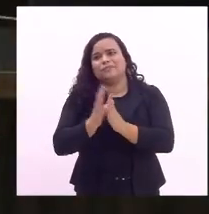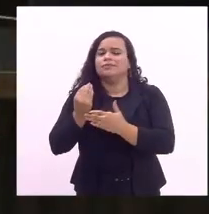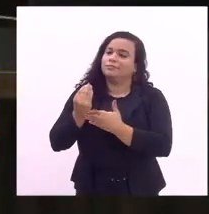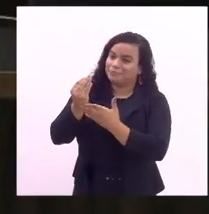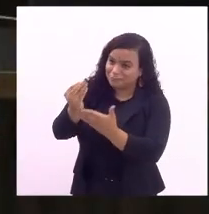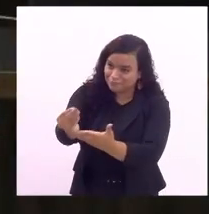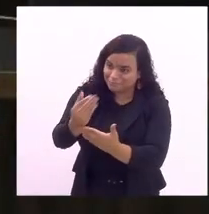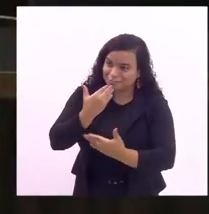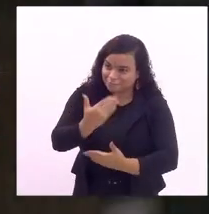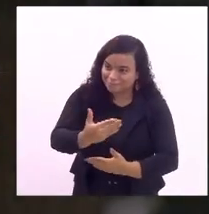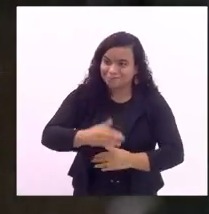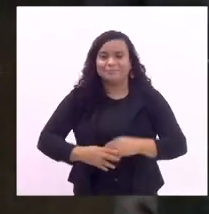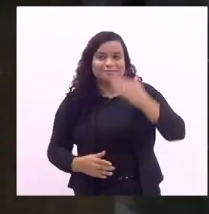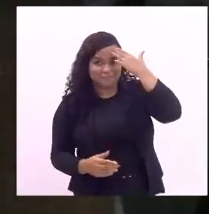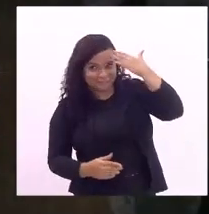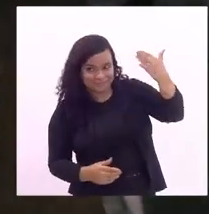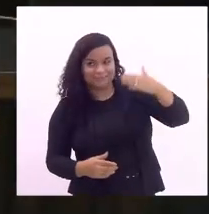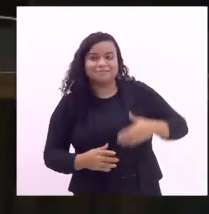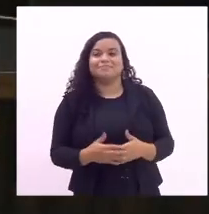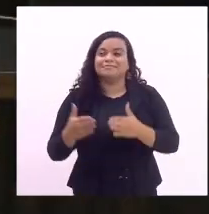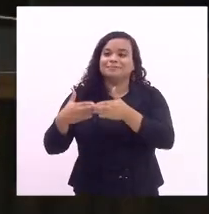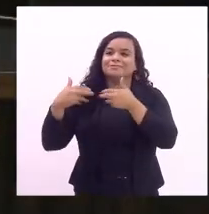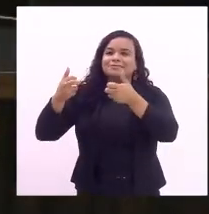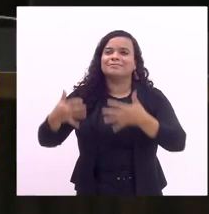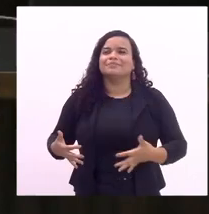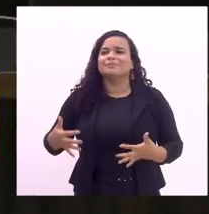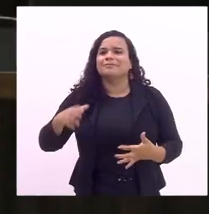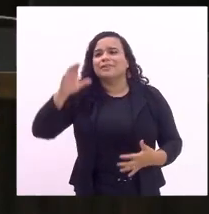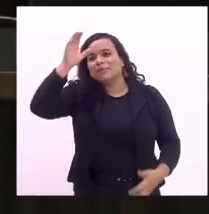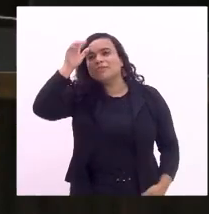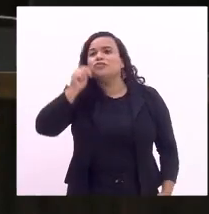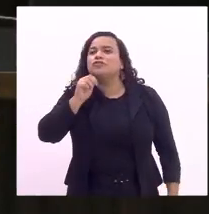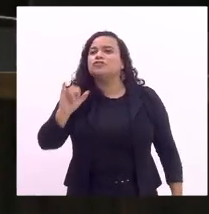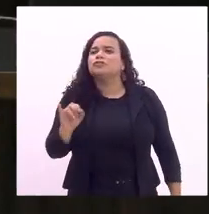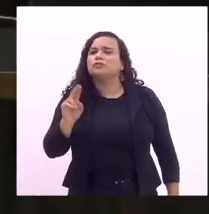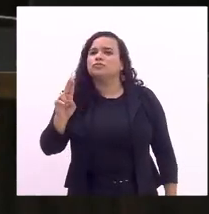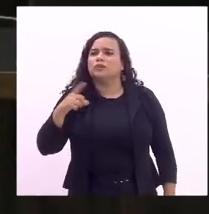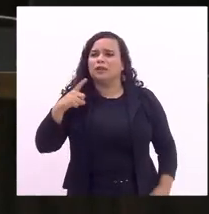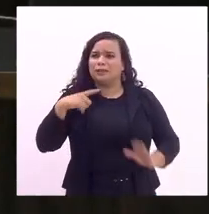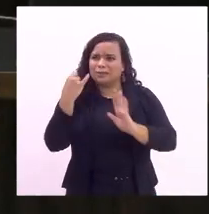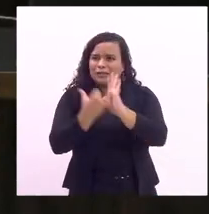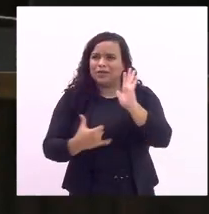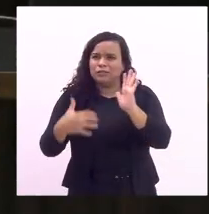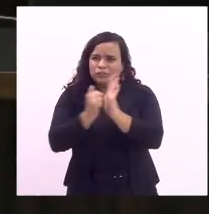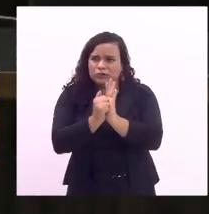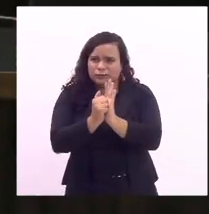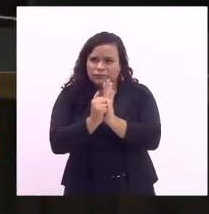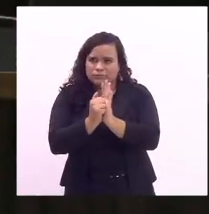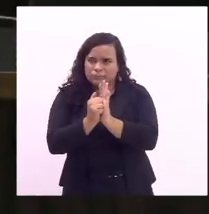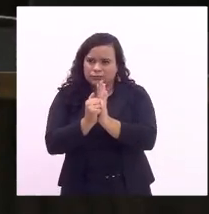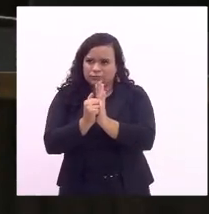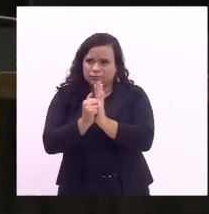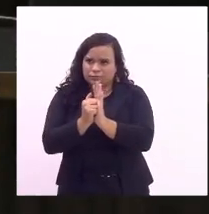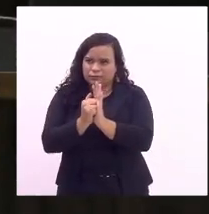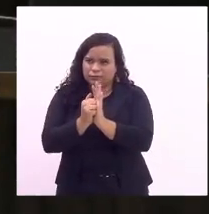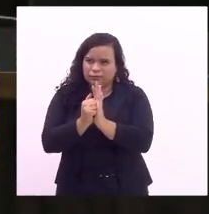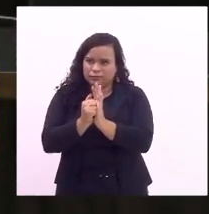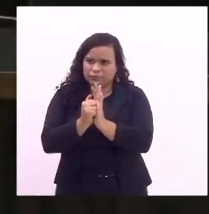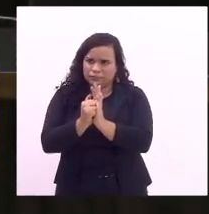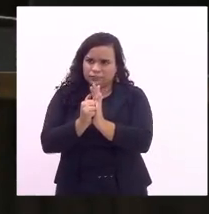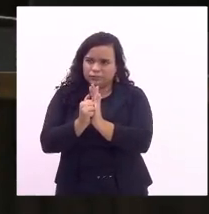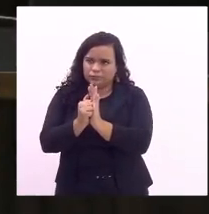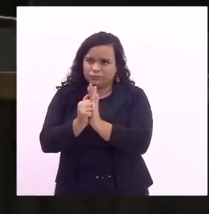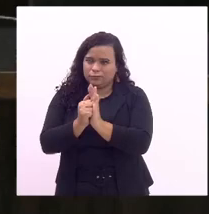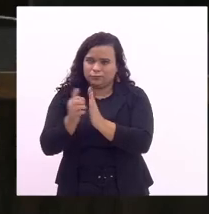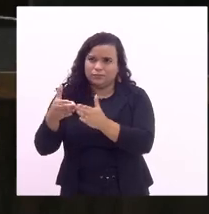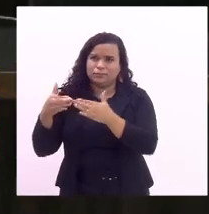Vossa Excelência. Obrigado, deputado. Questão de ordem, te ajudo. Tem inscritos aqui, tem que ser muito... Inclusão. Questão de ordem.